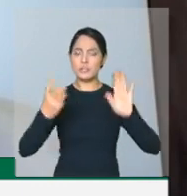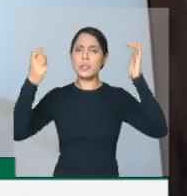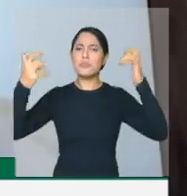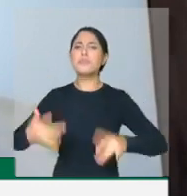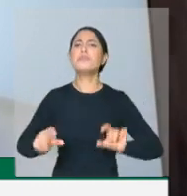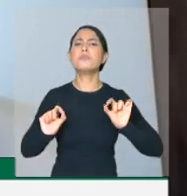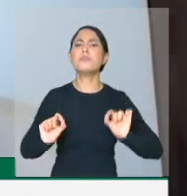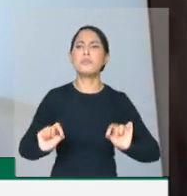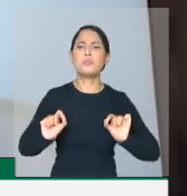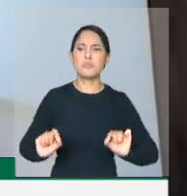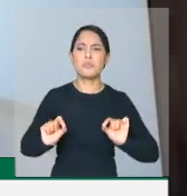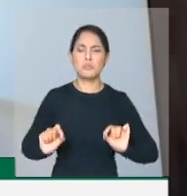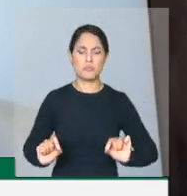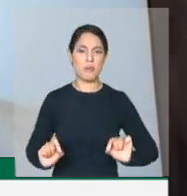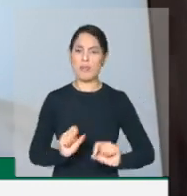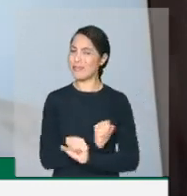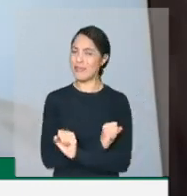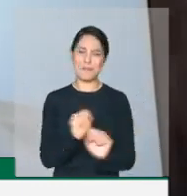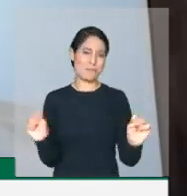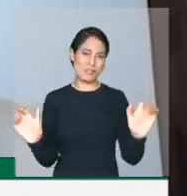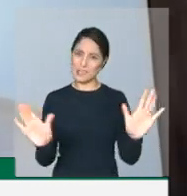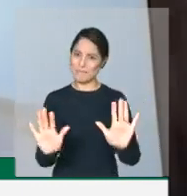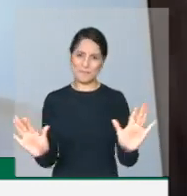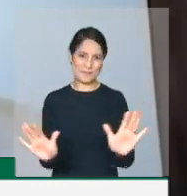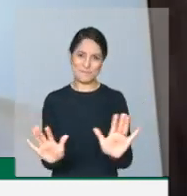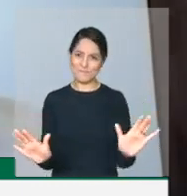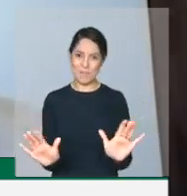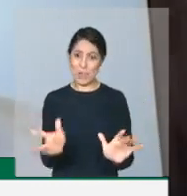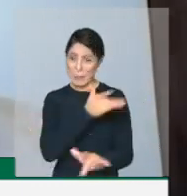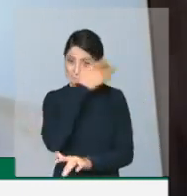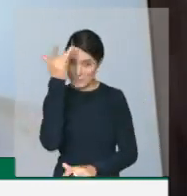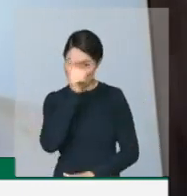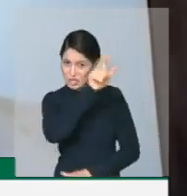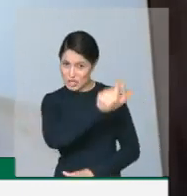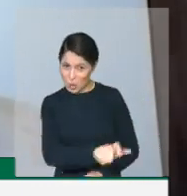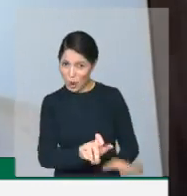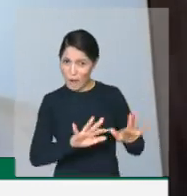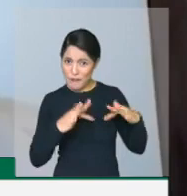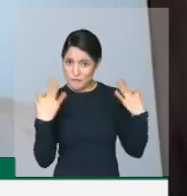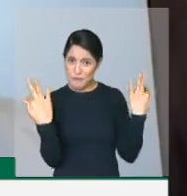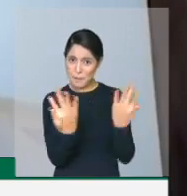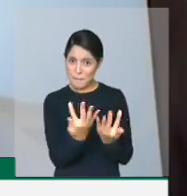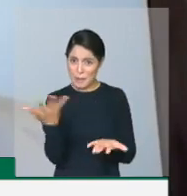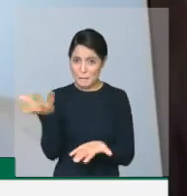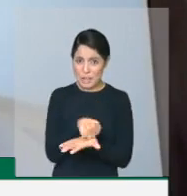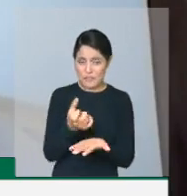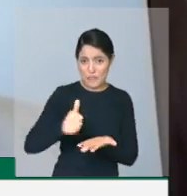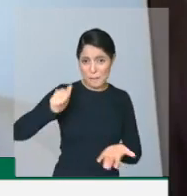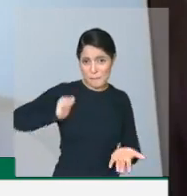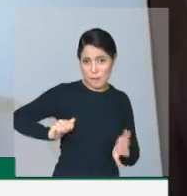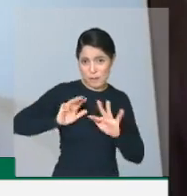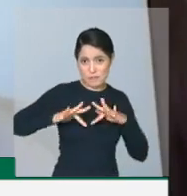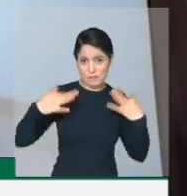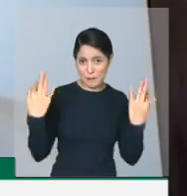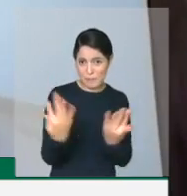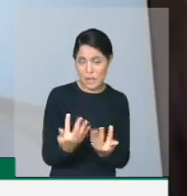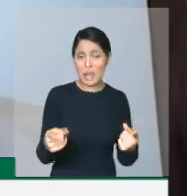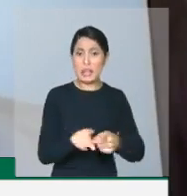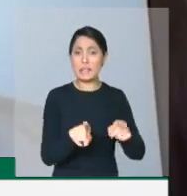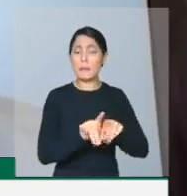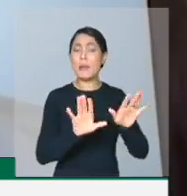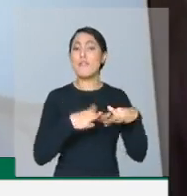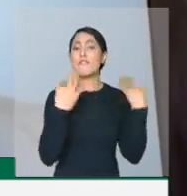determina que não será possível para os trabalhadores integrantes de famílias beneficiárias do Bolsa Família e de famílias